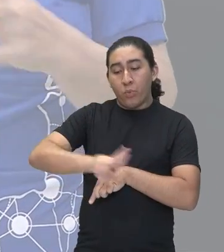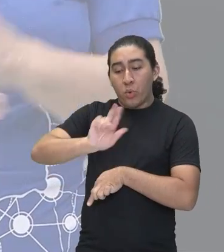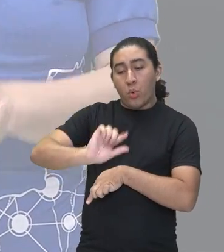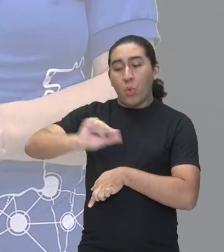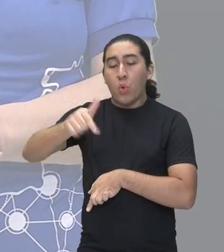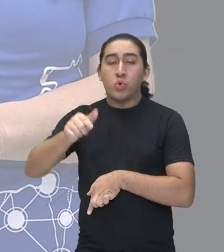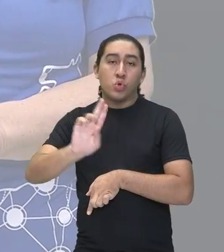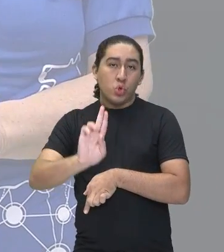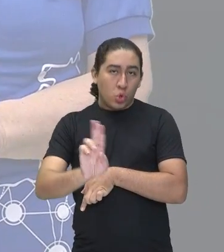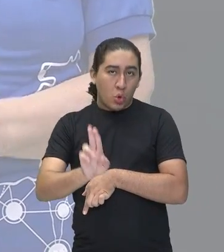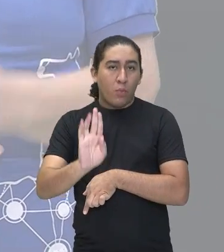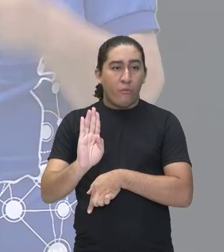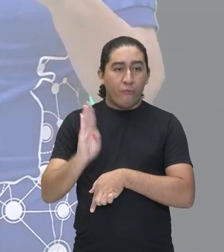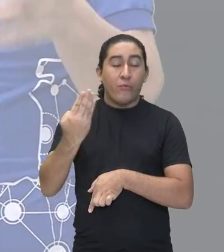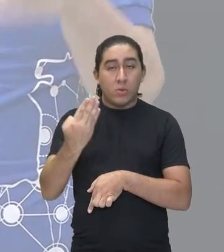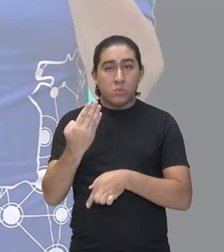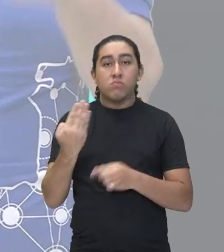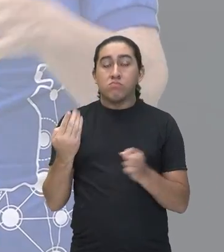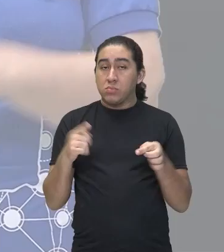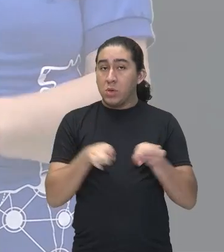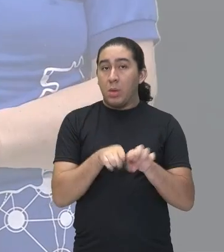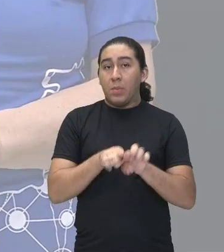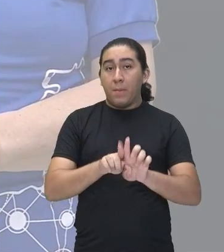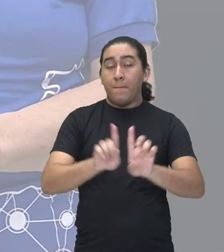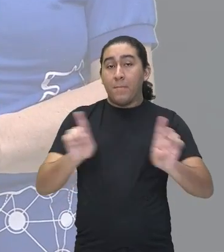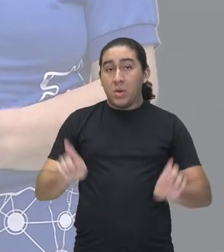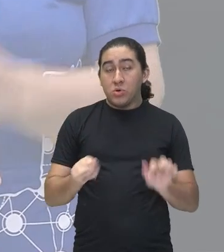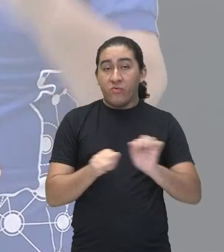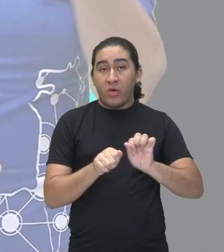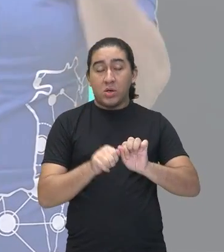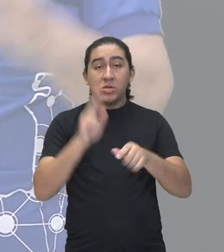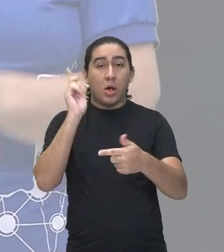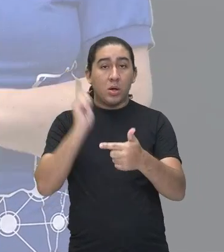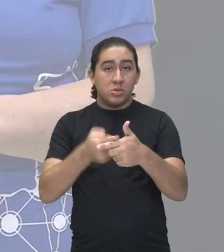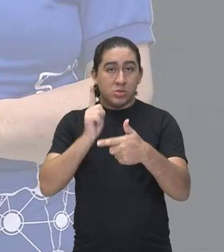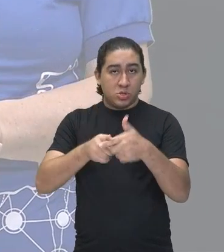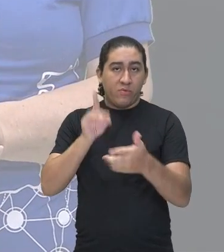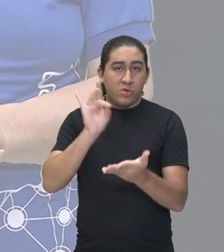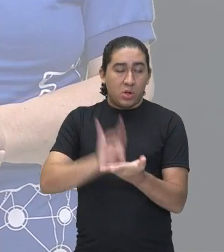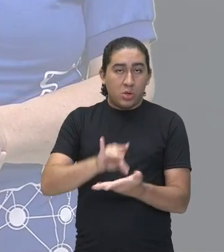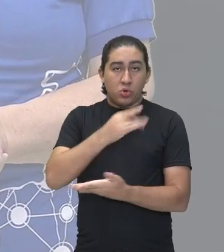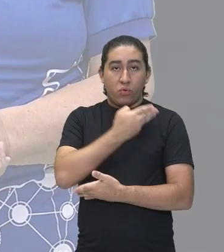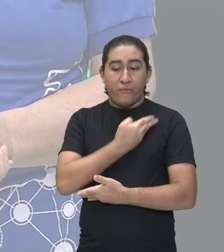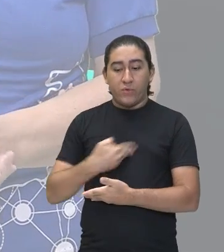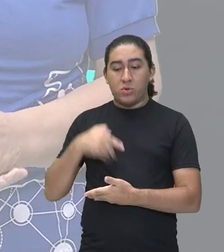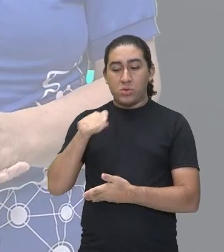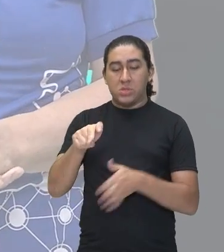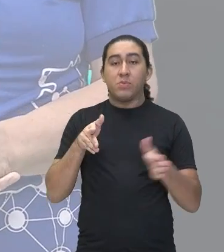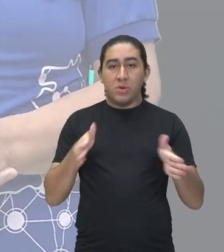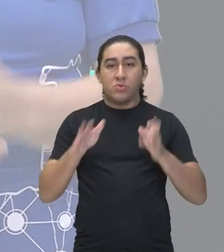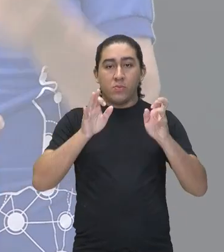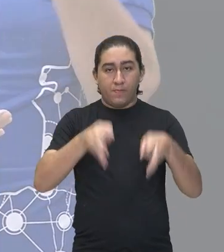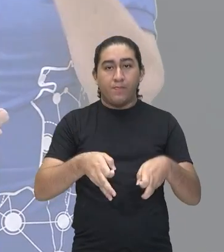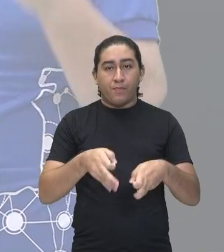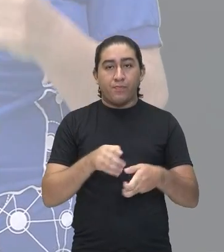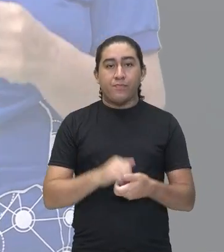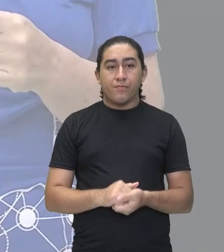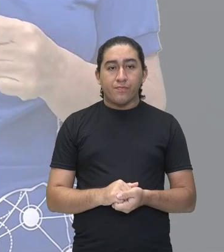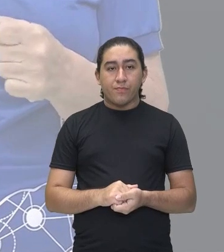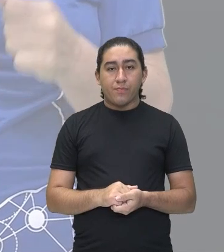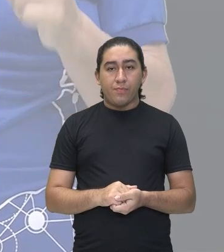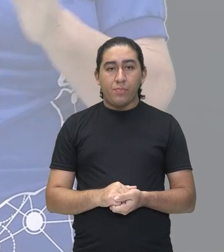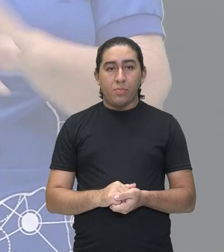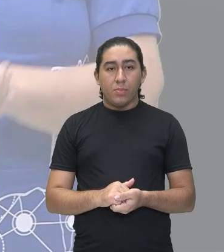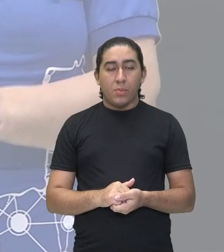com nomes fictícios também. Mas ele faz uma crítica dura ao governo da época, certo? Então vamos